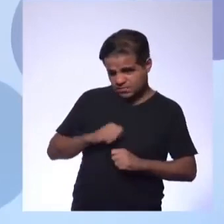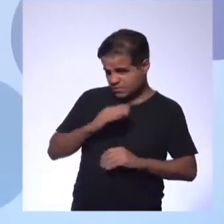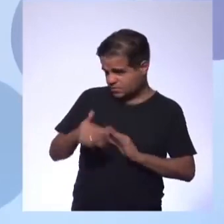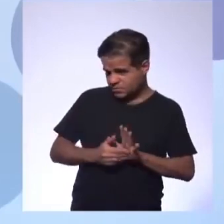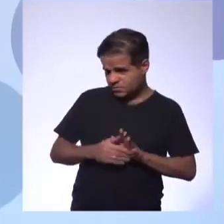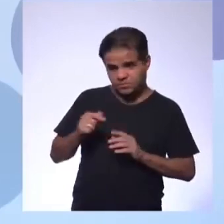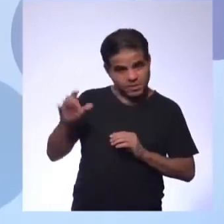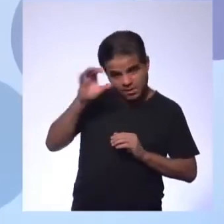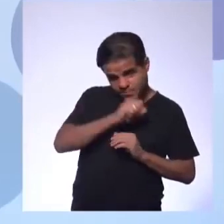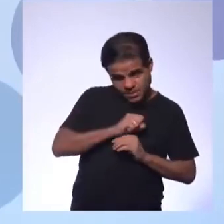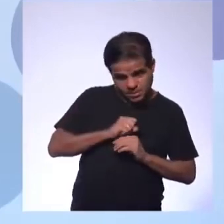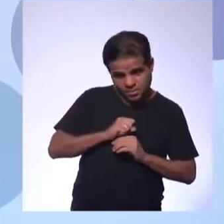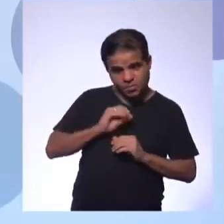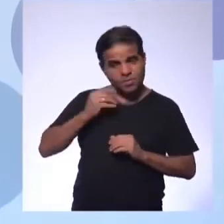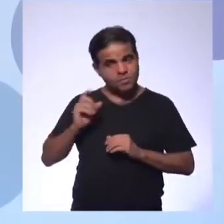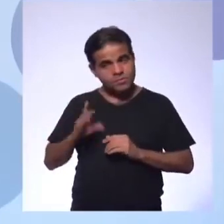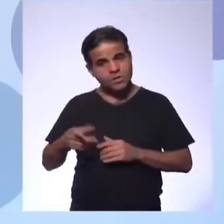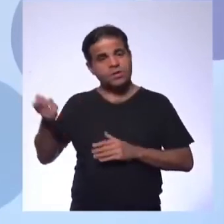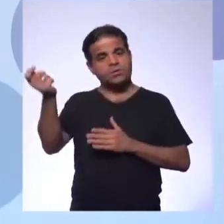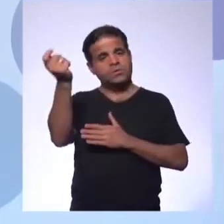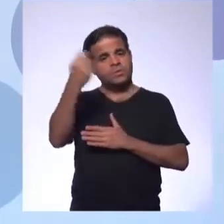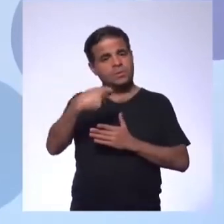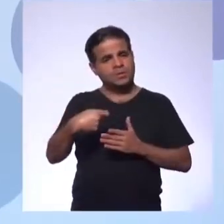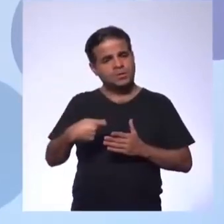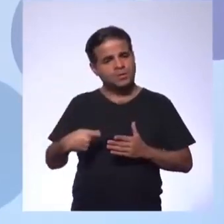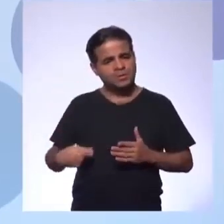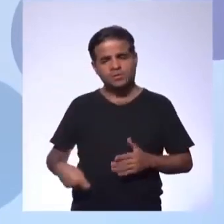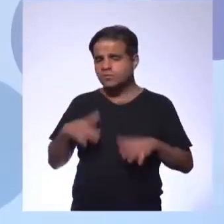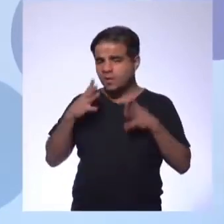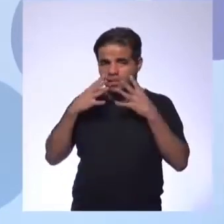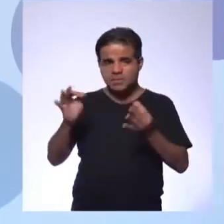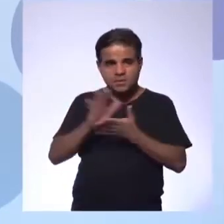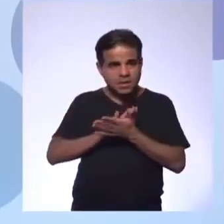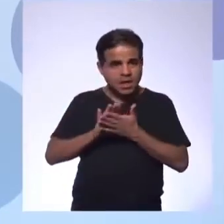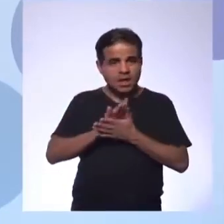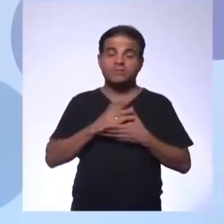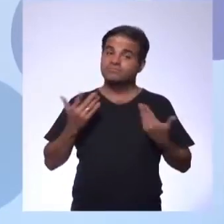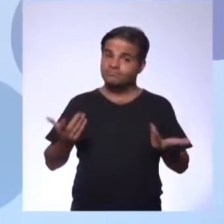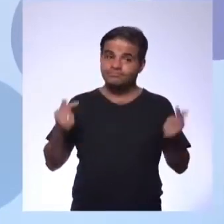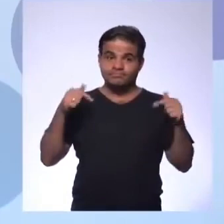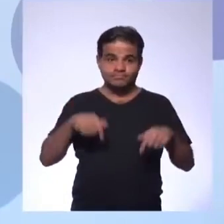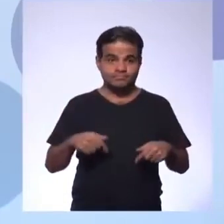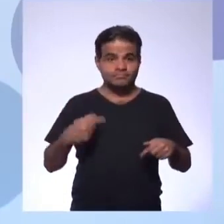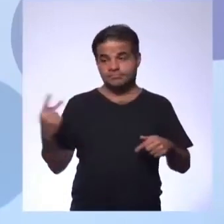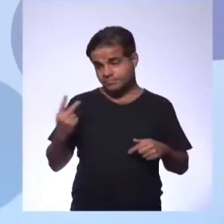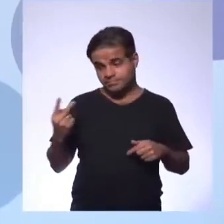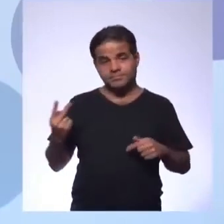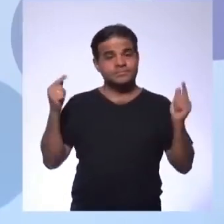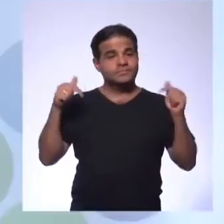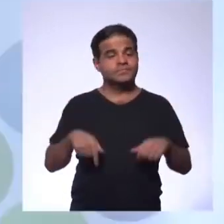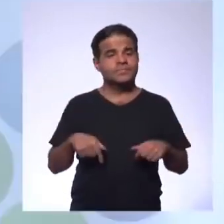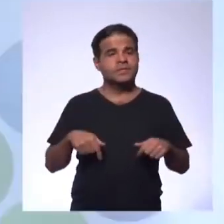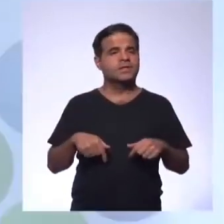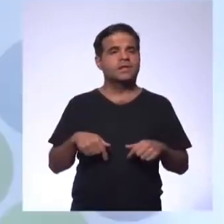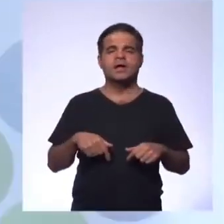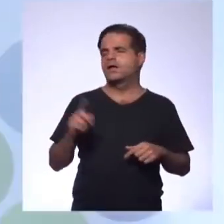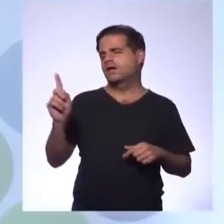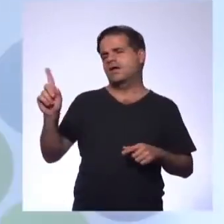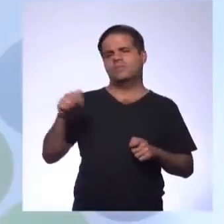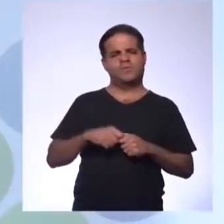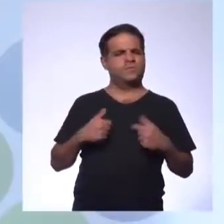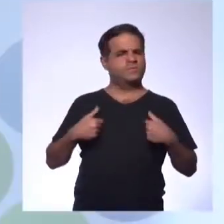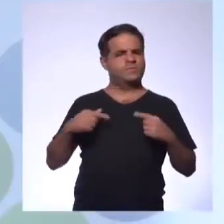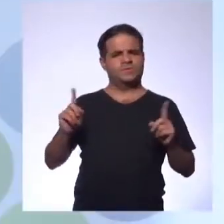Você aprendeu ou você só fez uma bateria sem prestar muita atenção? É para isso que nós estamos aqui, né, professor? Mas ele não fez comigo. Ele não fez